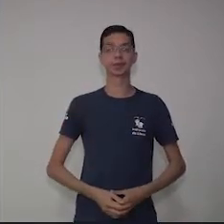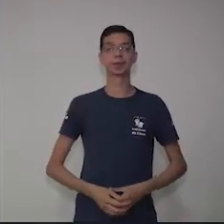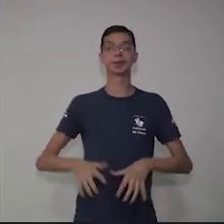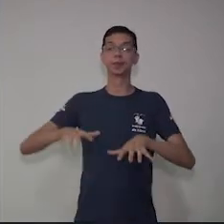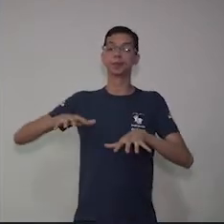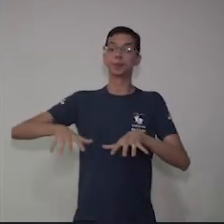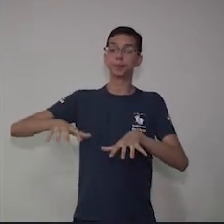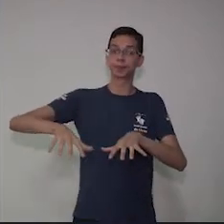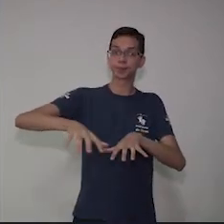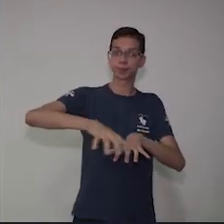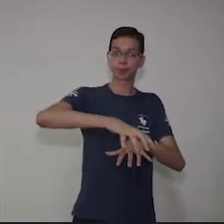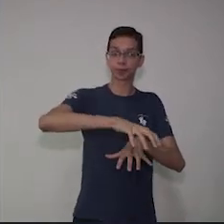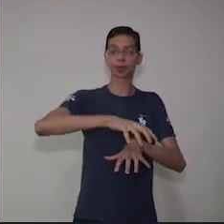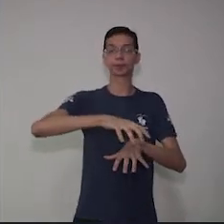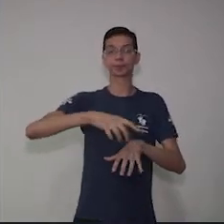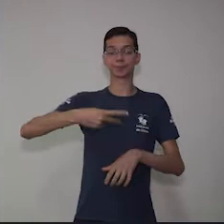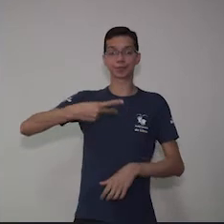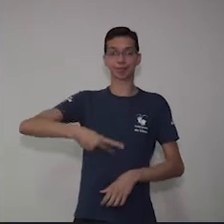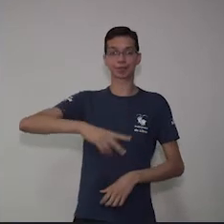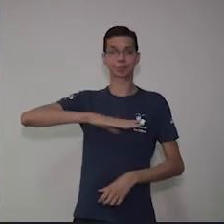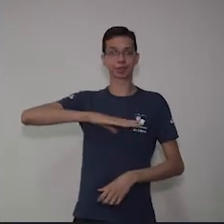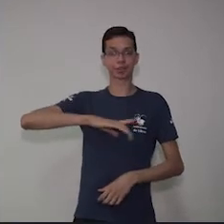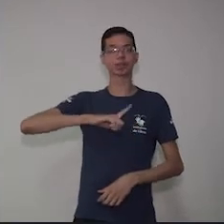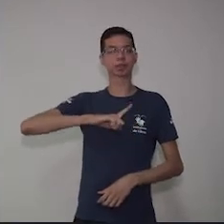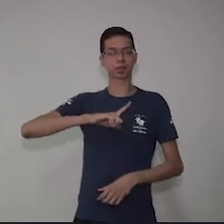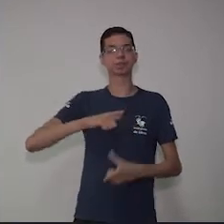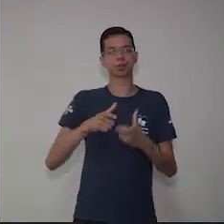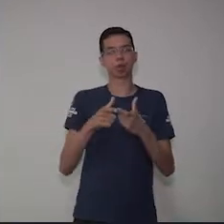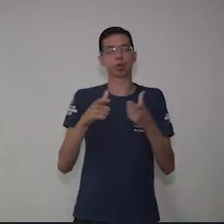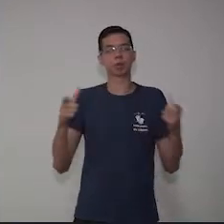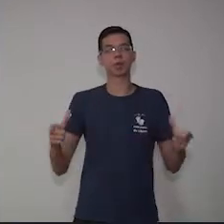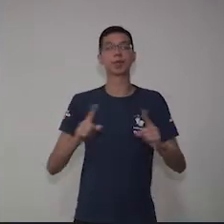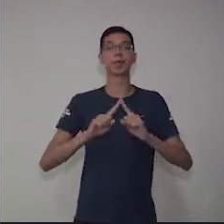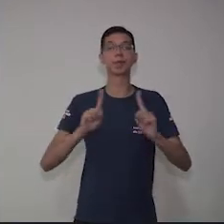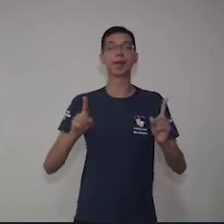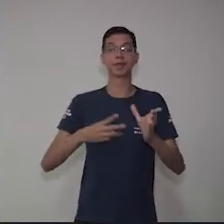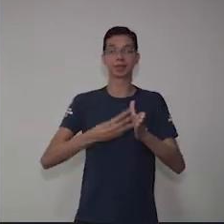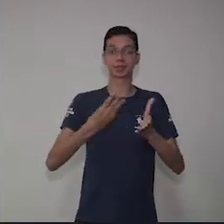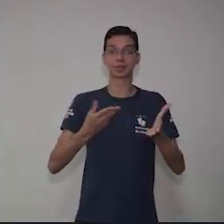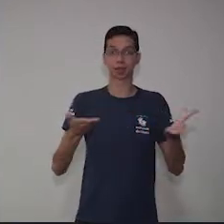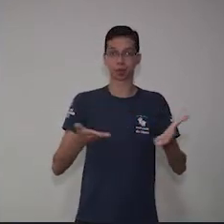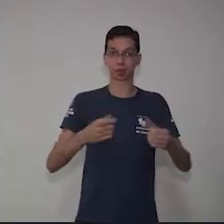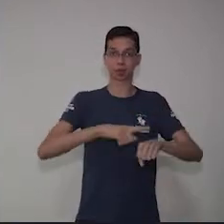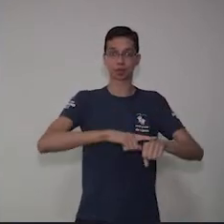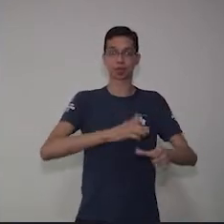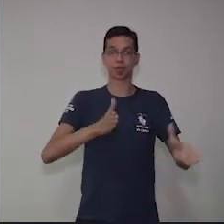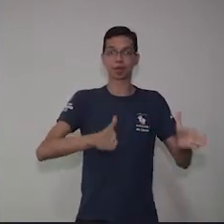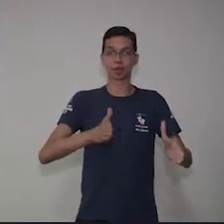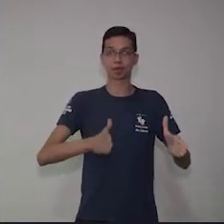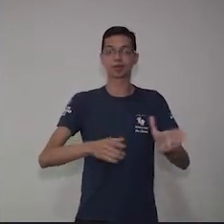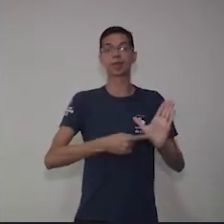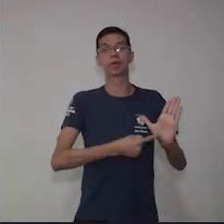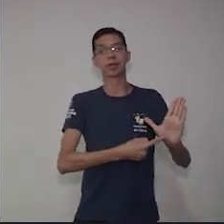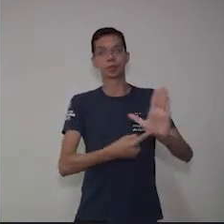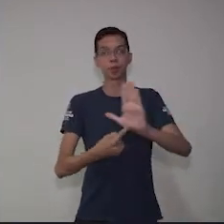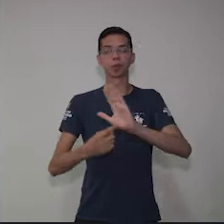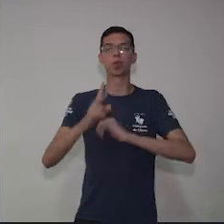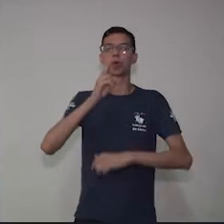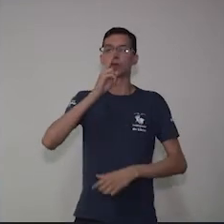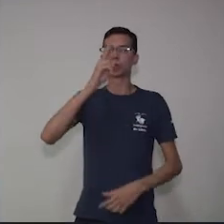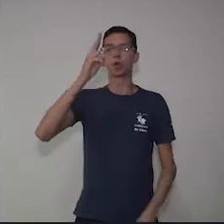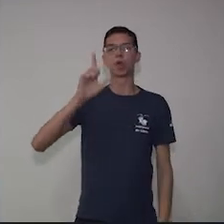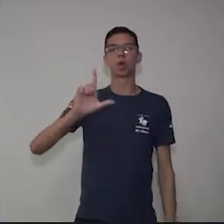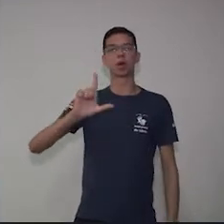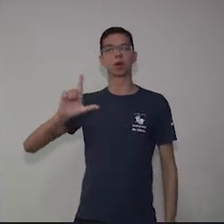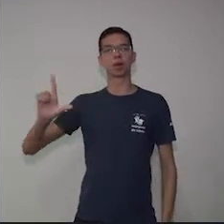do município. Entretanto, essa terceira fase mostrou um destaque de um aumento de prevalência na região leste